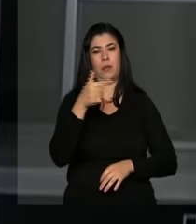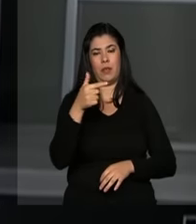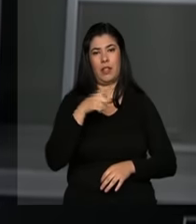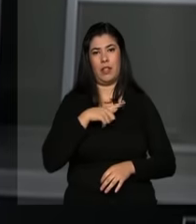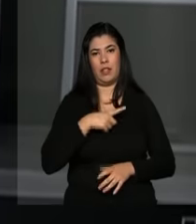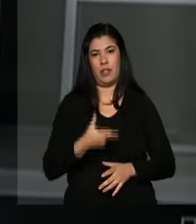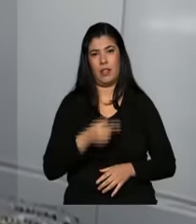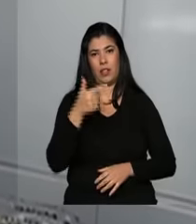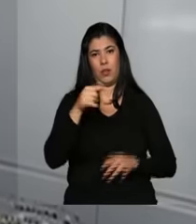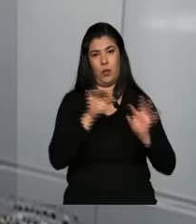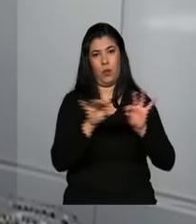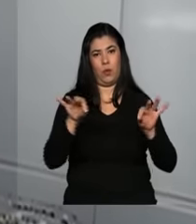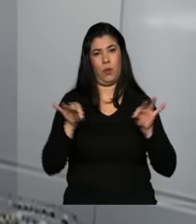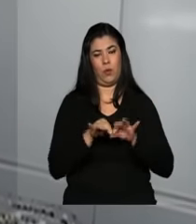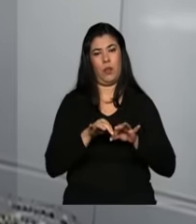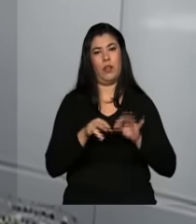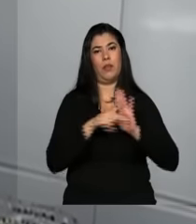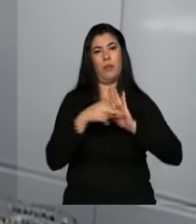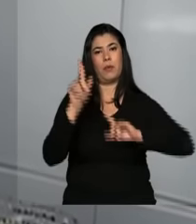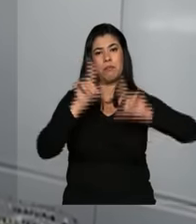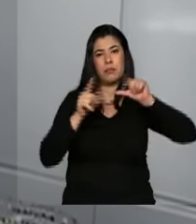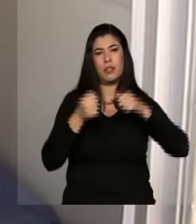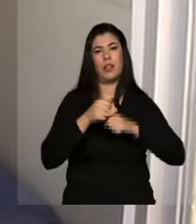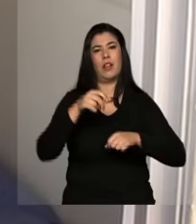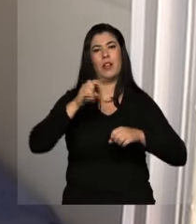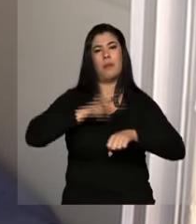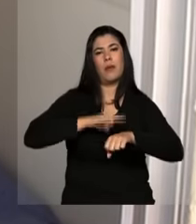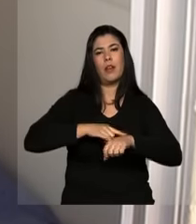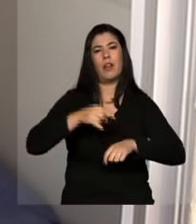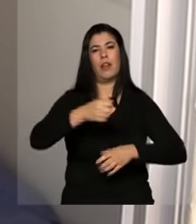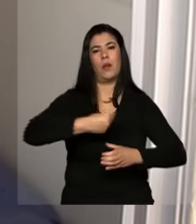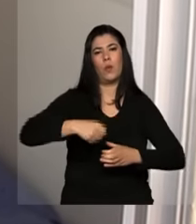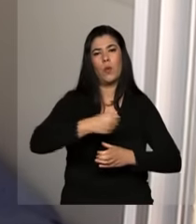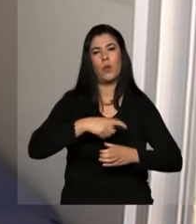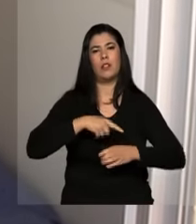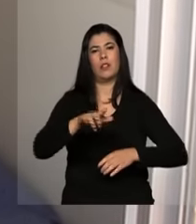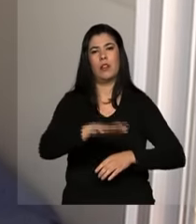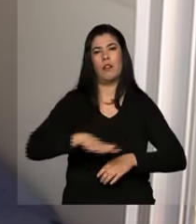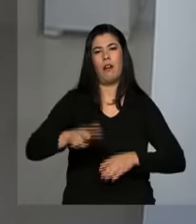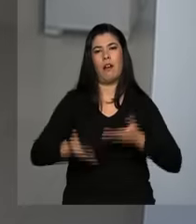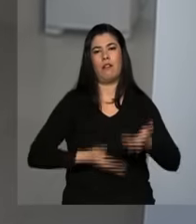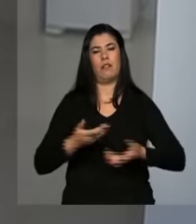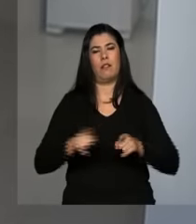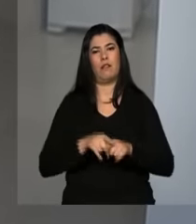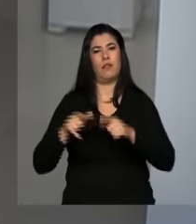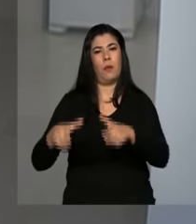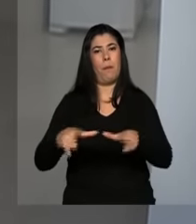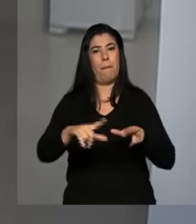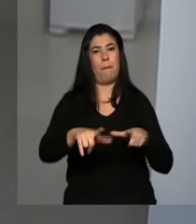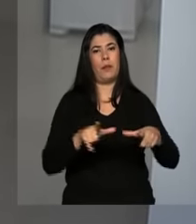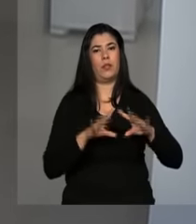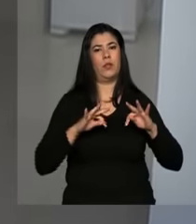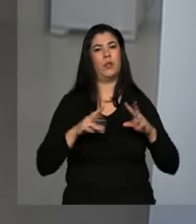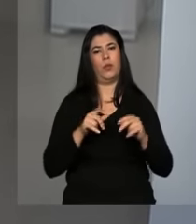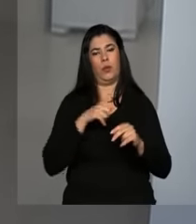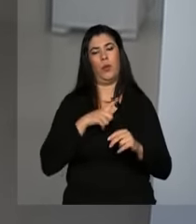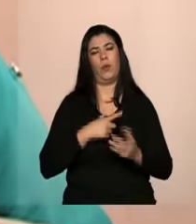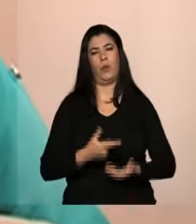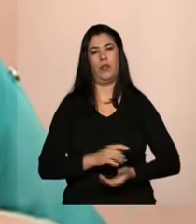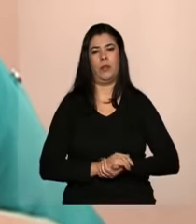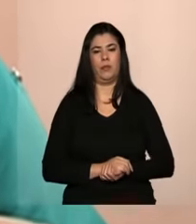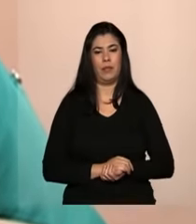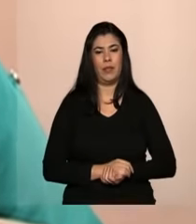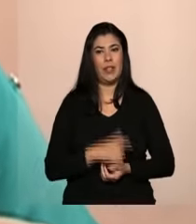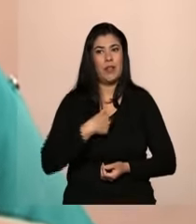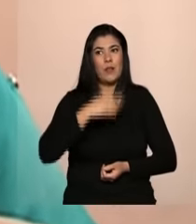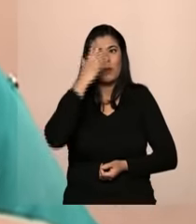quadrados, com 2 quartos, sala, cozinha, banheiro e área de serviço. O piso de todos os cômodos é de cerâmica. Eu